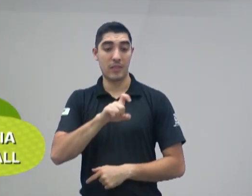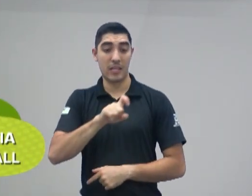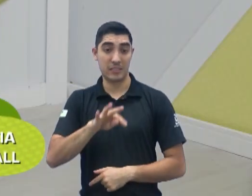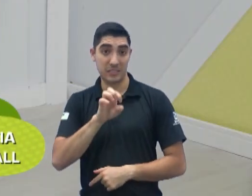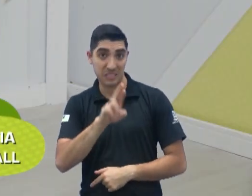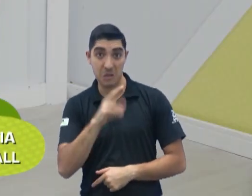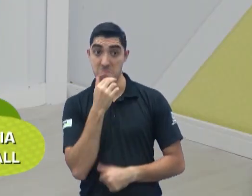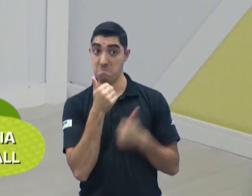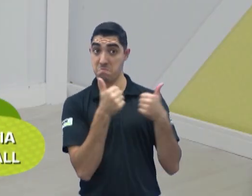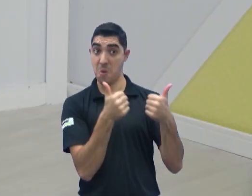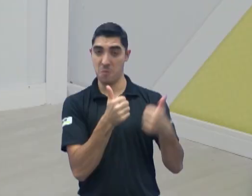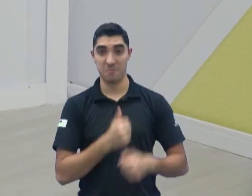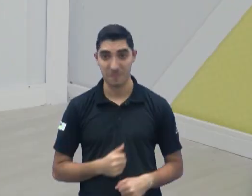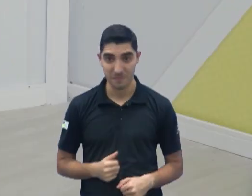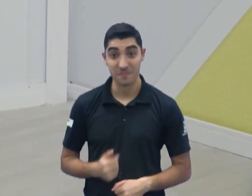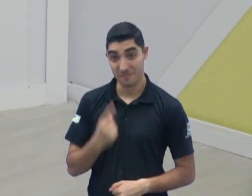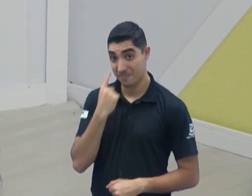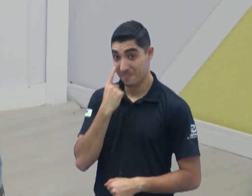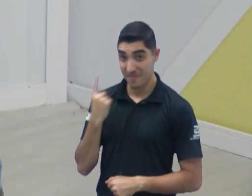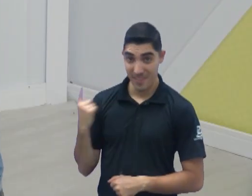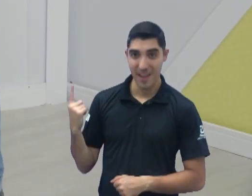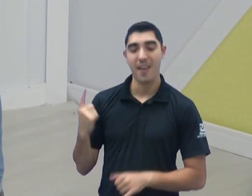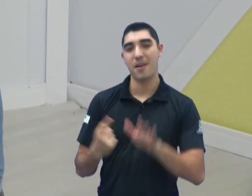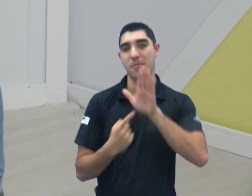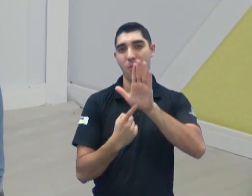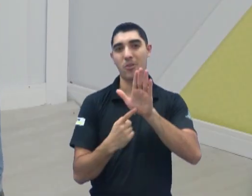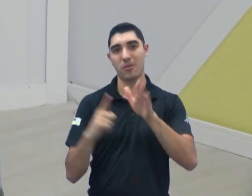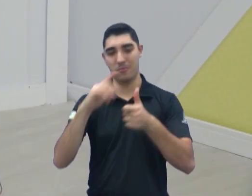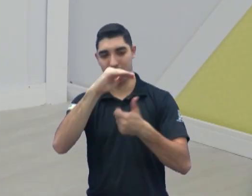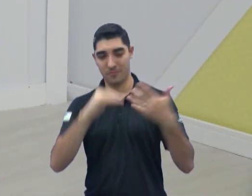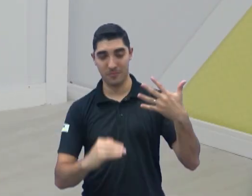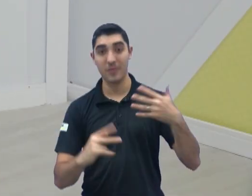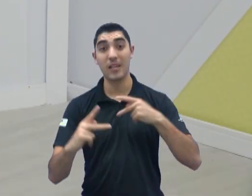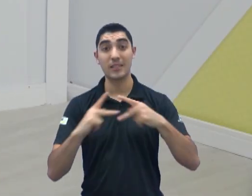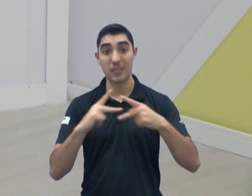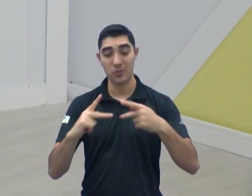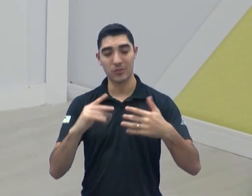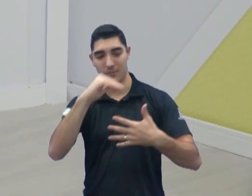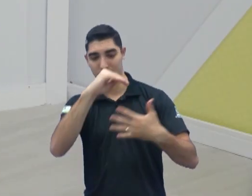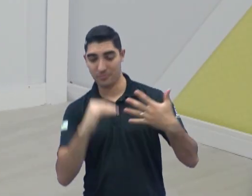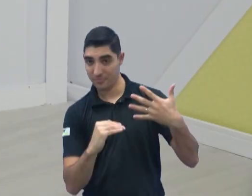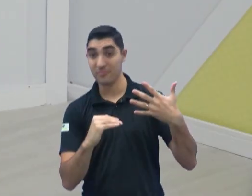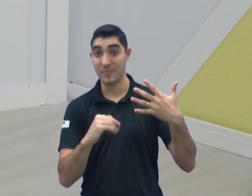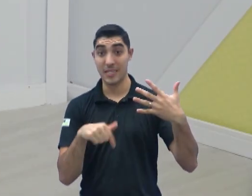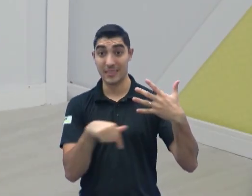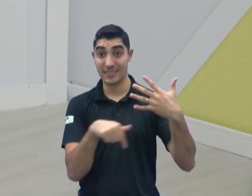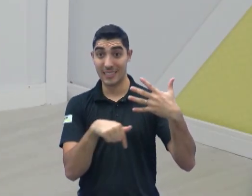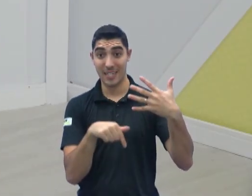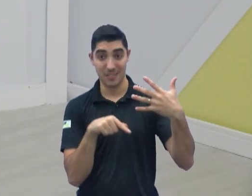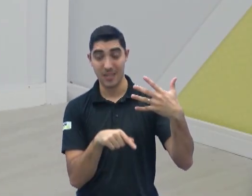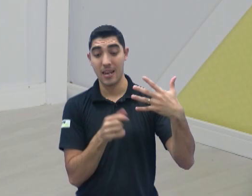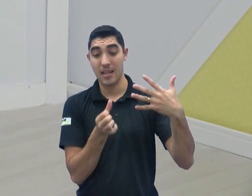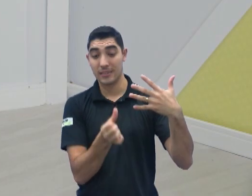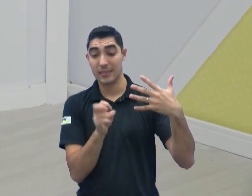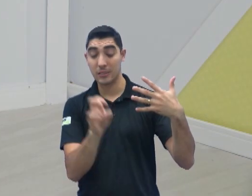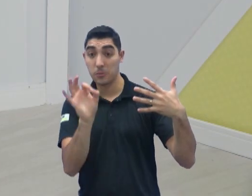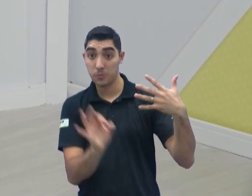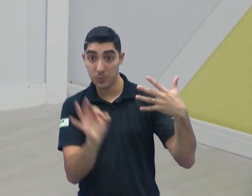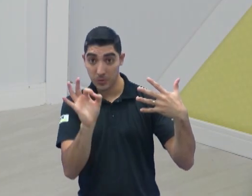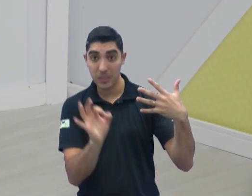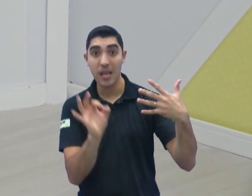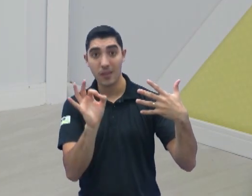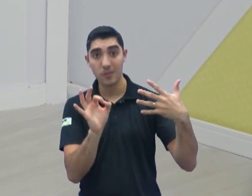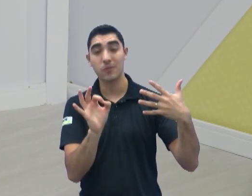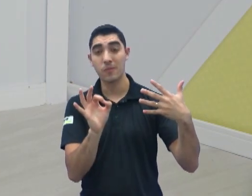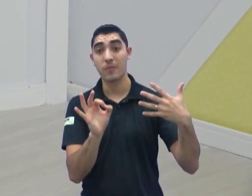Pois é. Matheus, no pique a classificação do NBB, o São José aparece na primeira parte, como eu disse, 7º colocado, 65% de